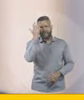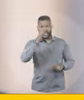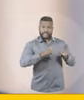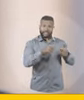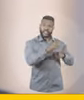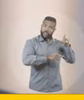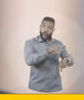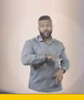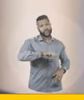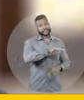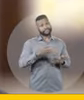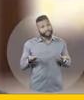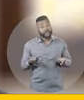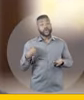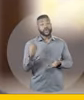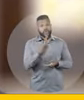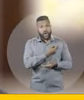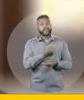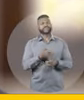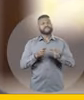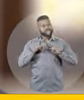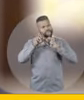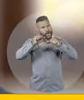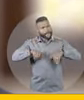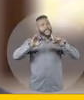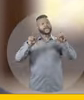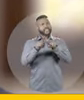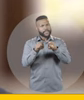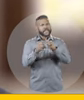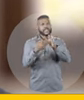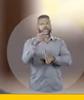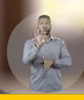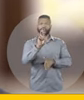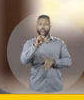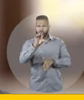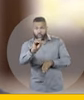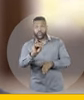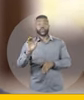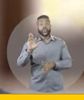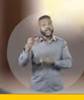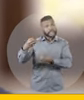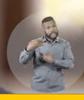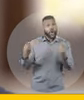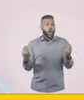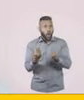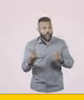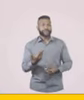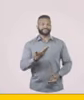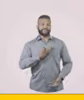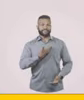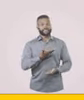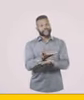é fácil defender o lado do povo, mas estamos cada vez mais fortes e vamos para o segundo turno. Lula já nos ensinou o caminho.